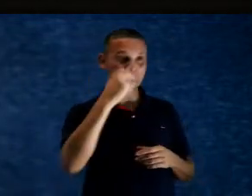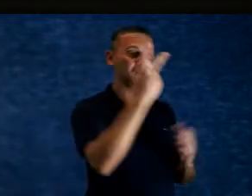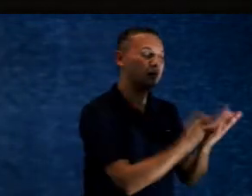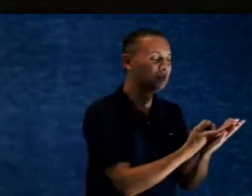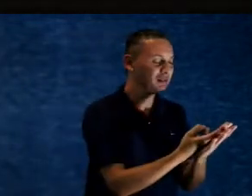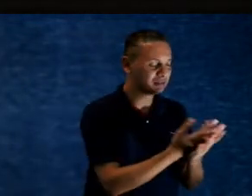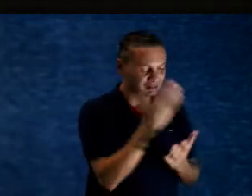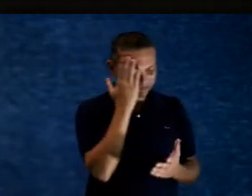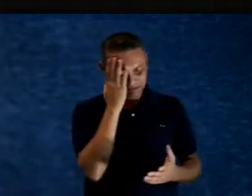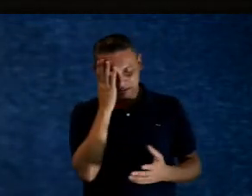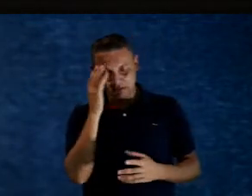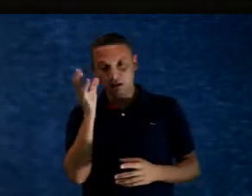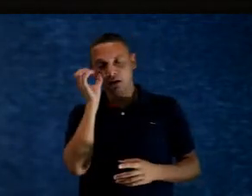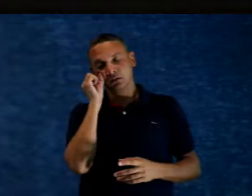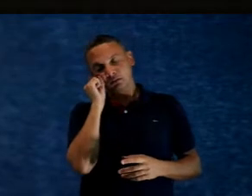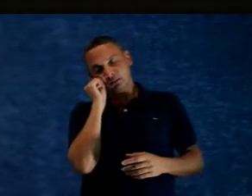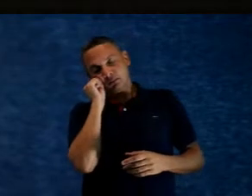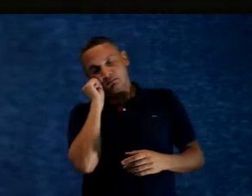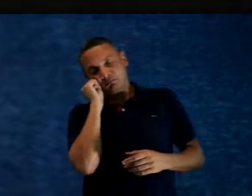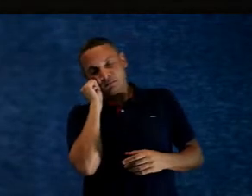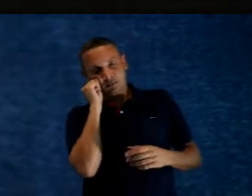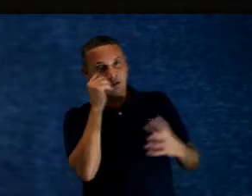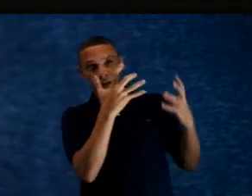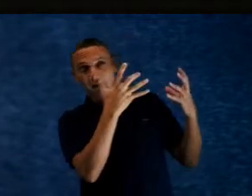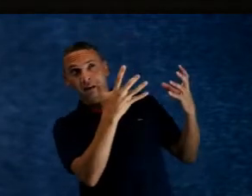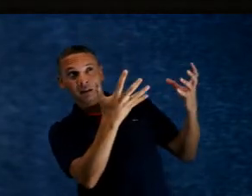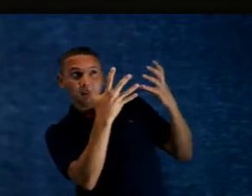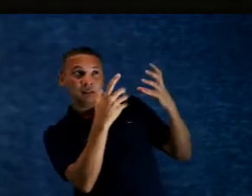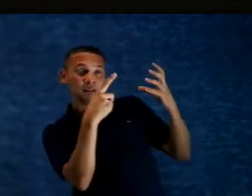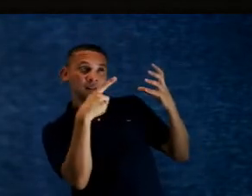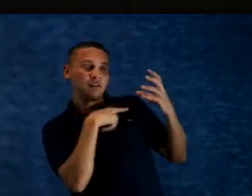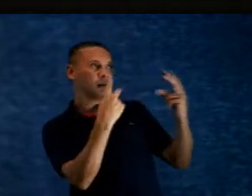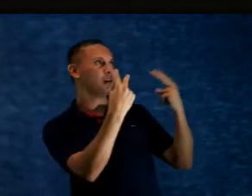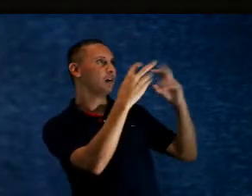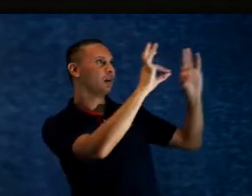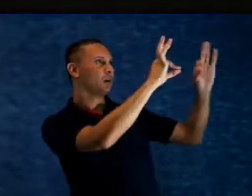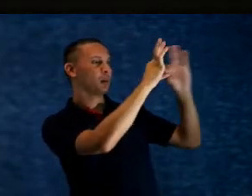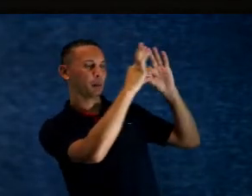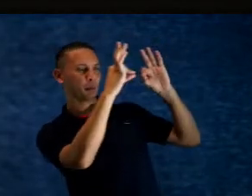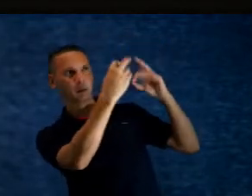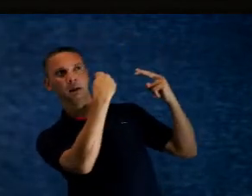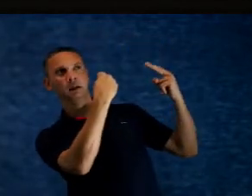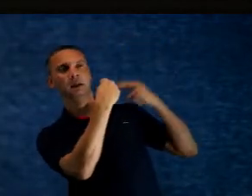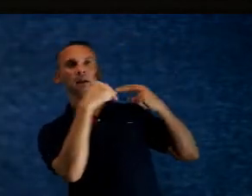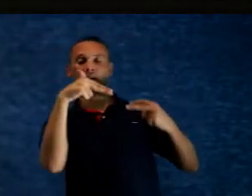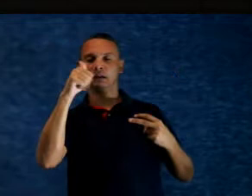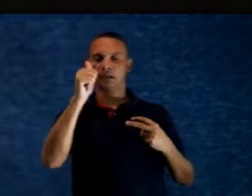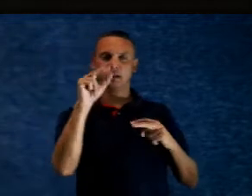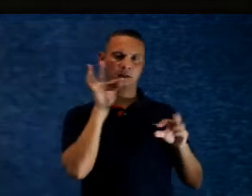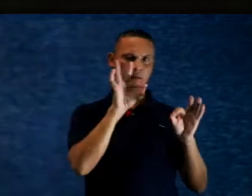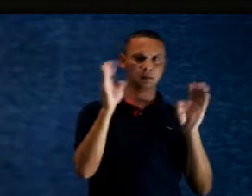estaria louca? Deixa de bobagem, menina. Você está é um pouco gripada. Não fica inventando coisa, não. Mas a